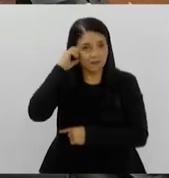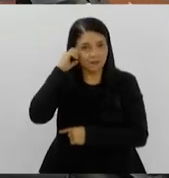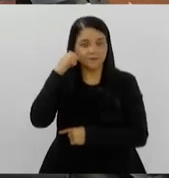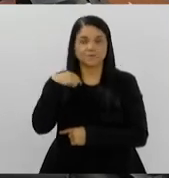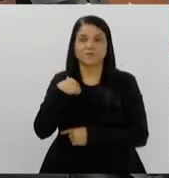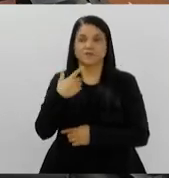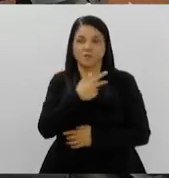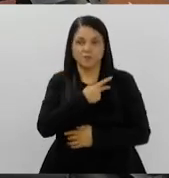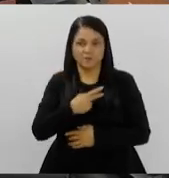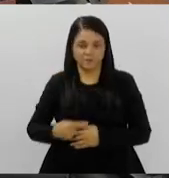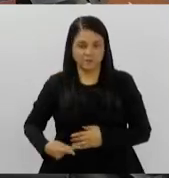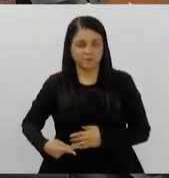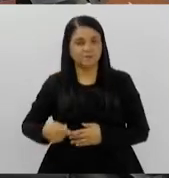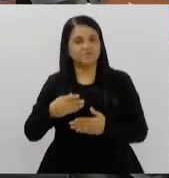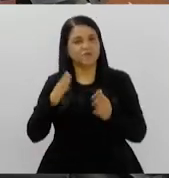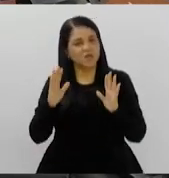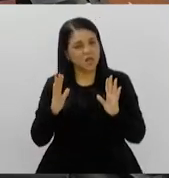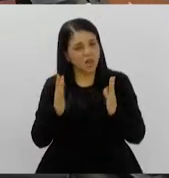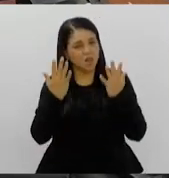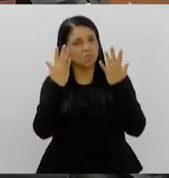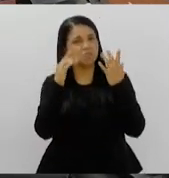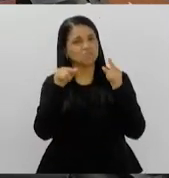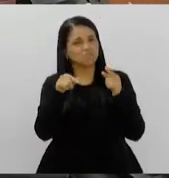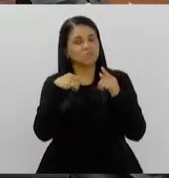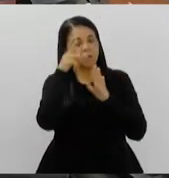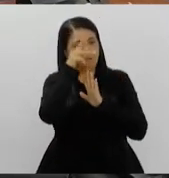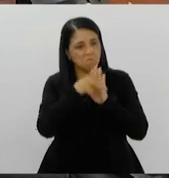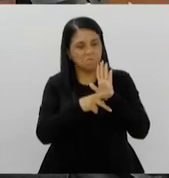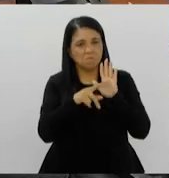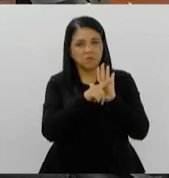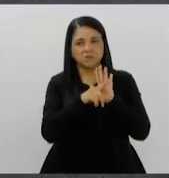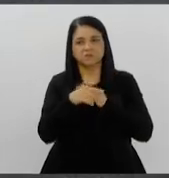queria inicialmente elogiar o projeto